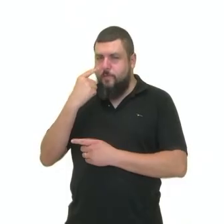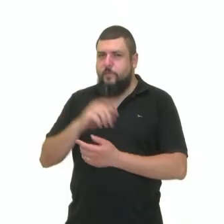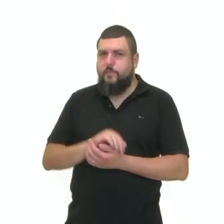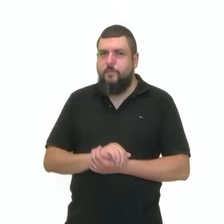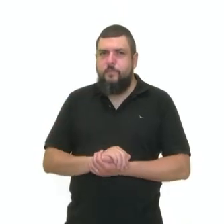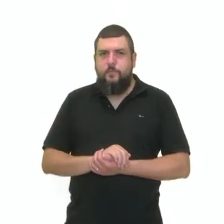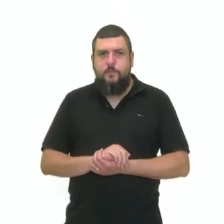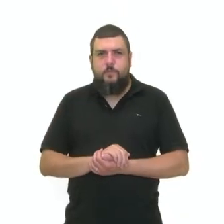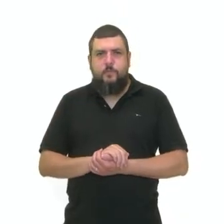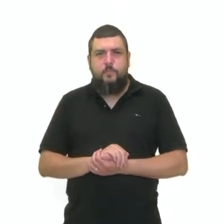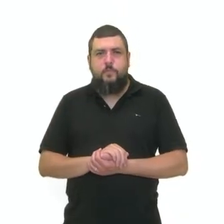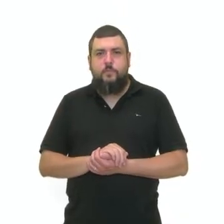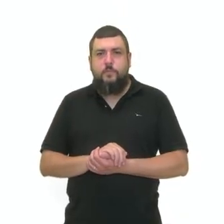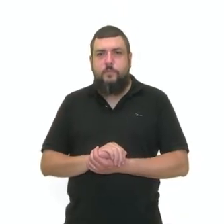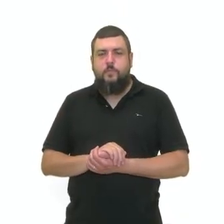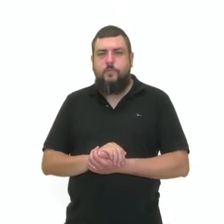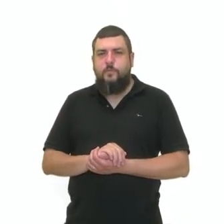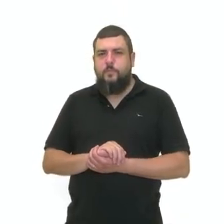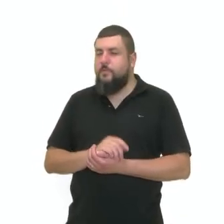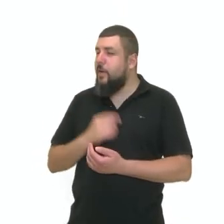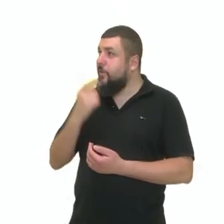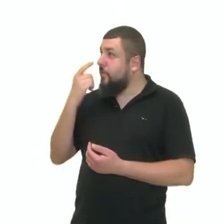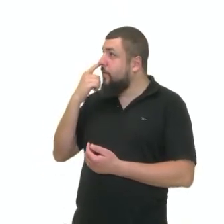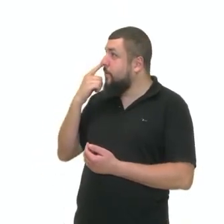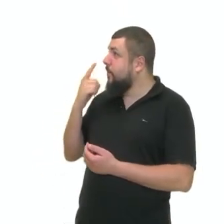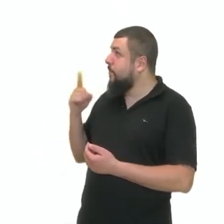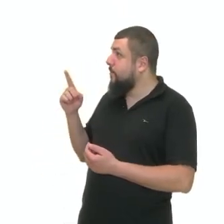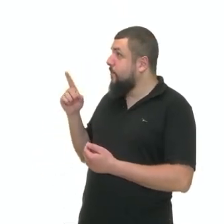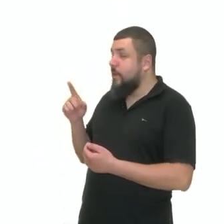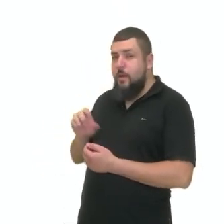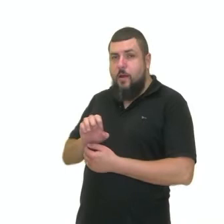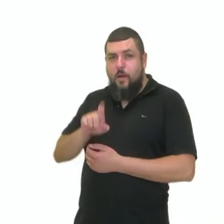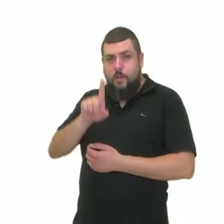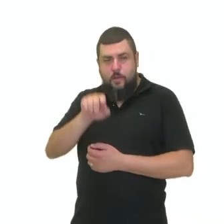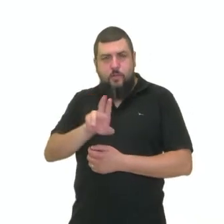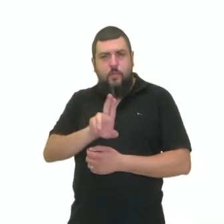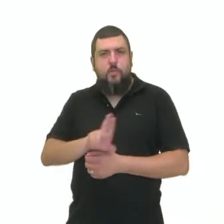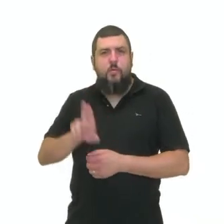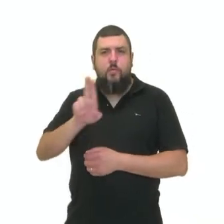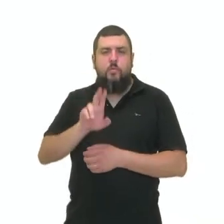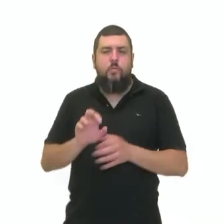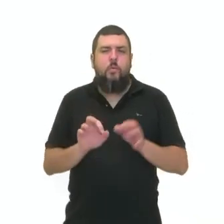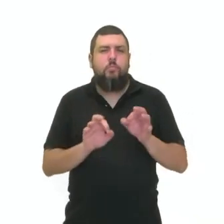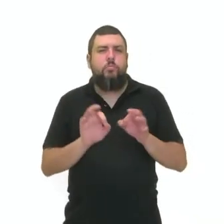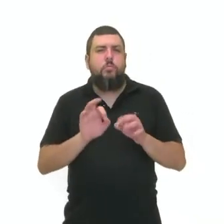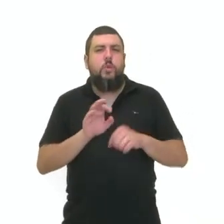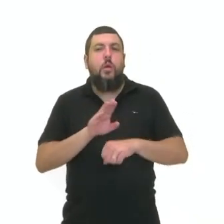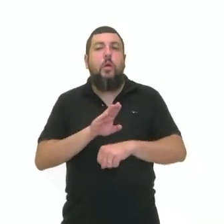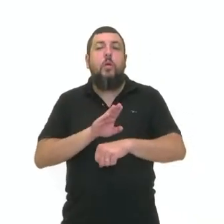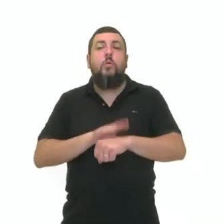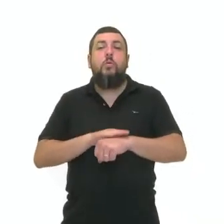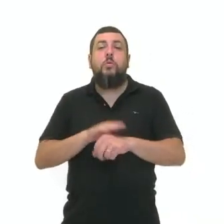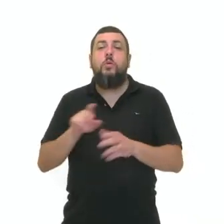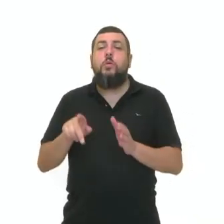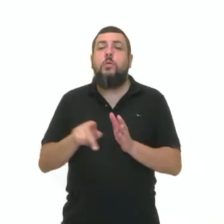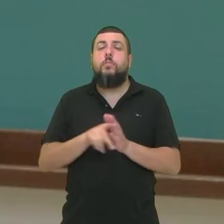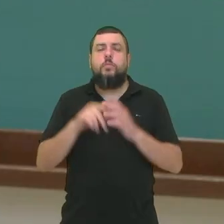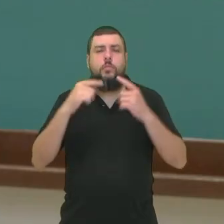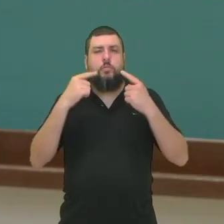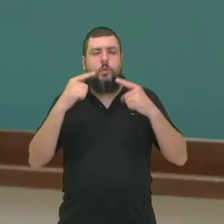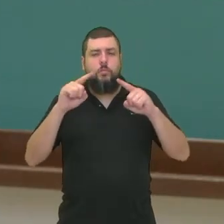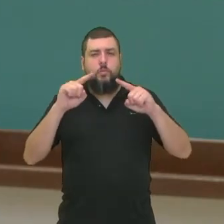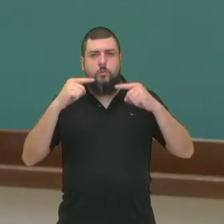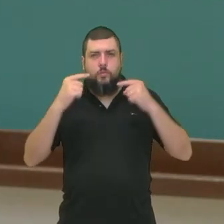compasso é uma unidade que utilizamos para organizar o tempo no qual a música se desenvolve, né? Então, se a gente pegar uma